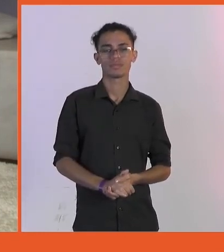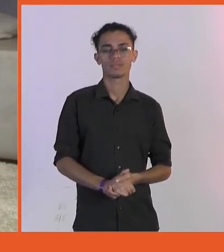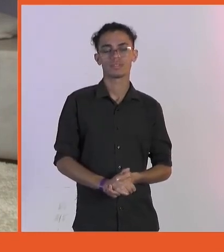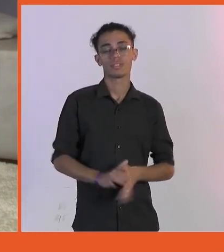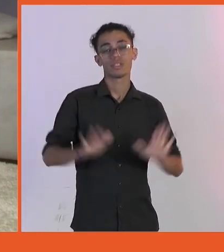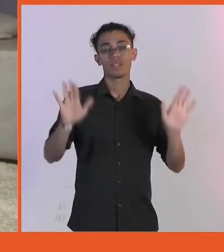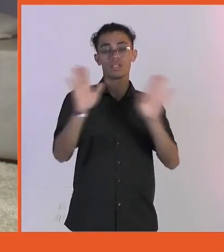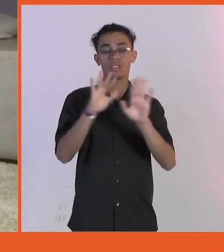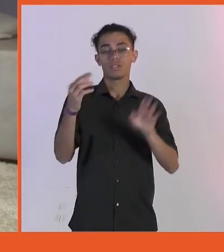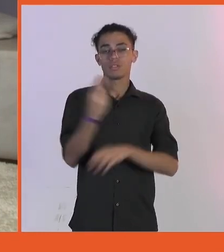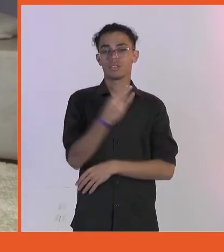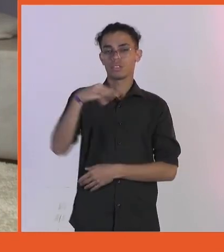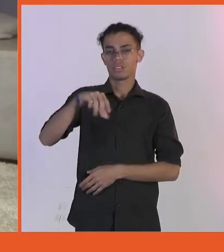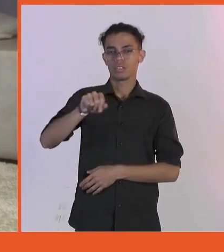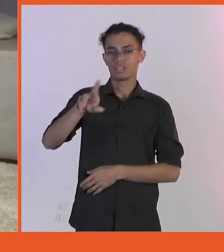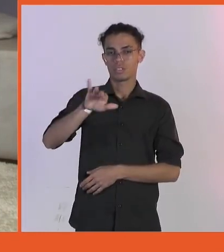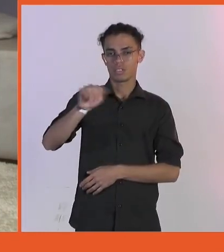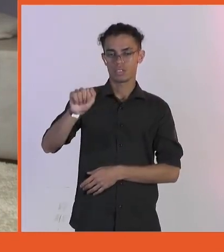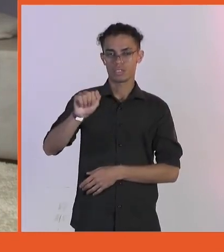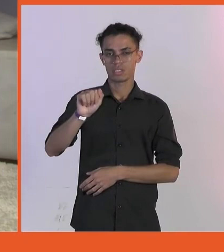melhor. Oi, meu nome é Maria. Meu arroba é